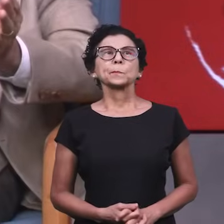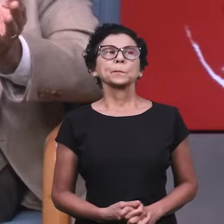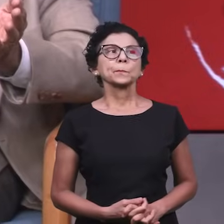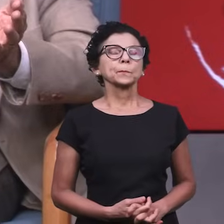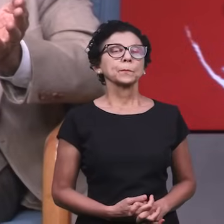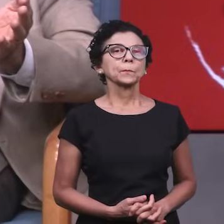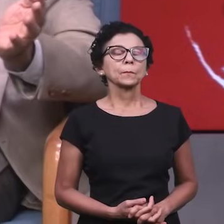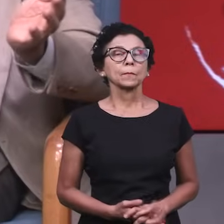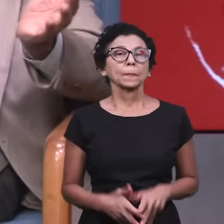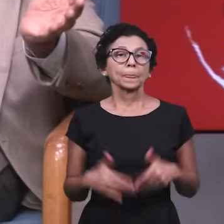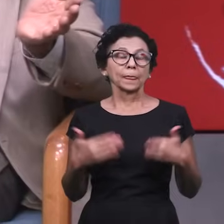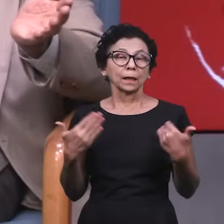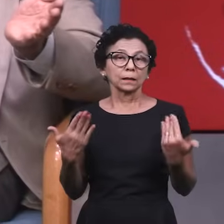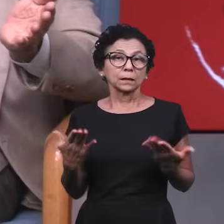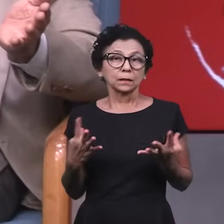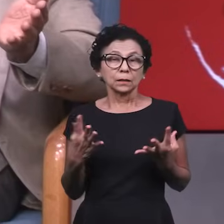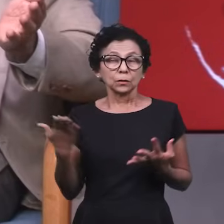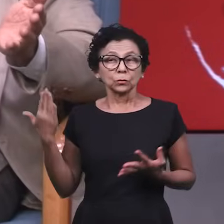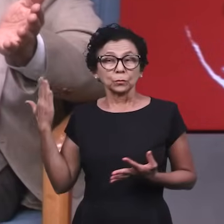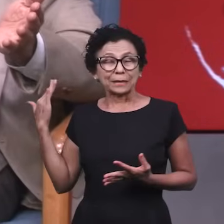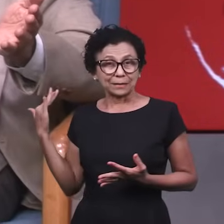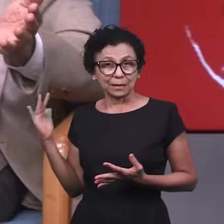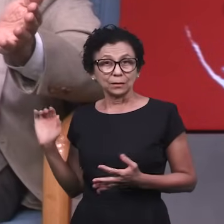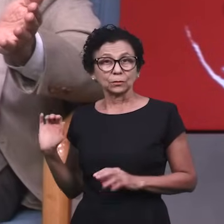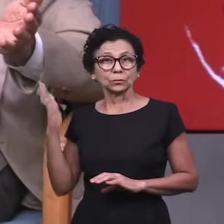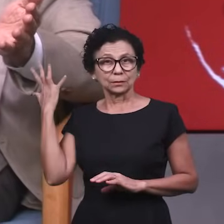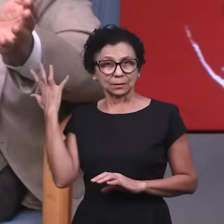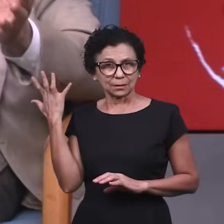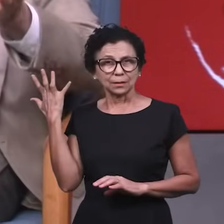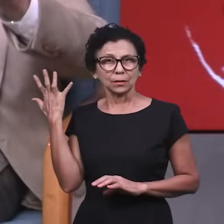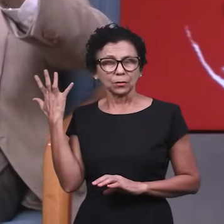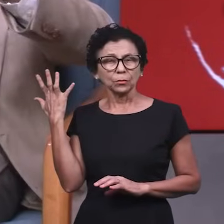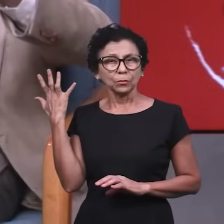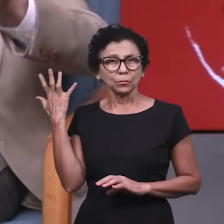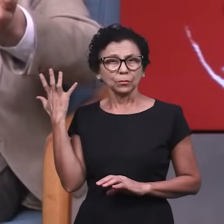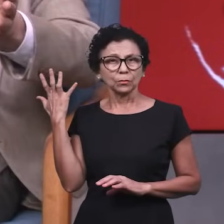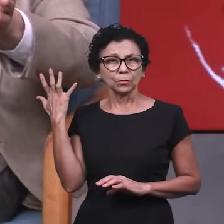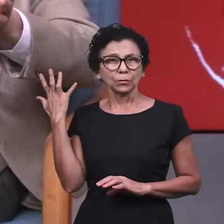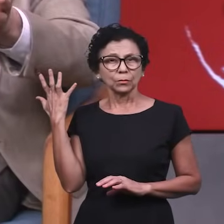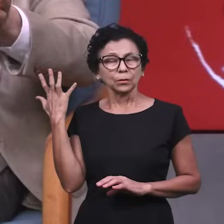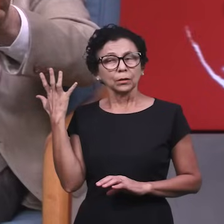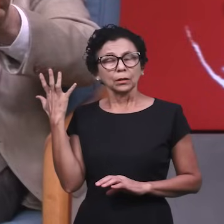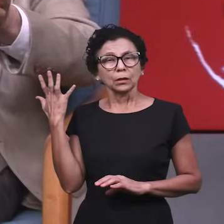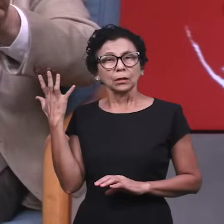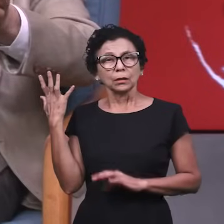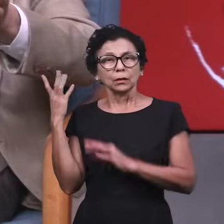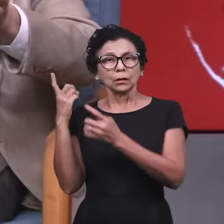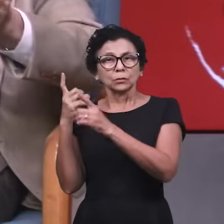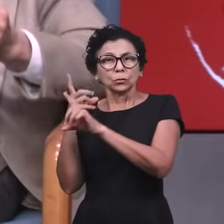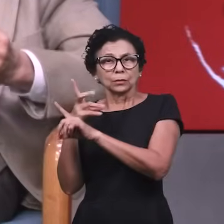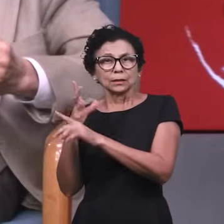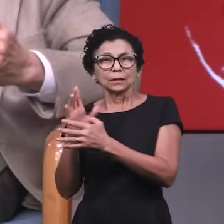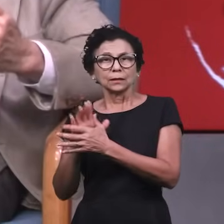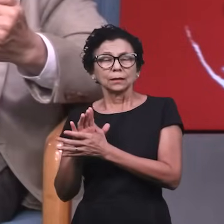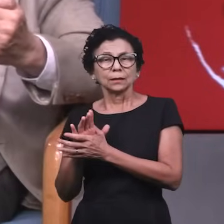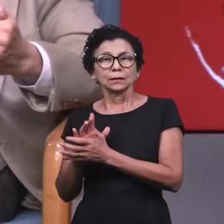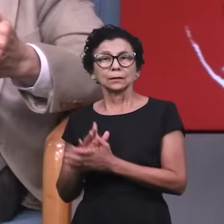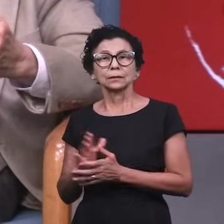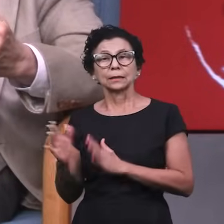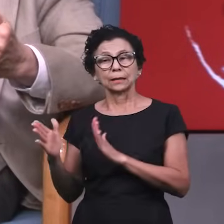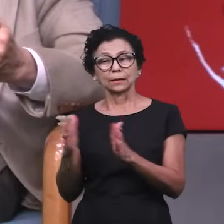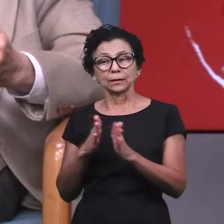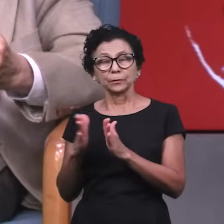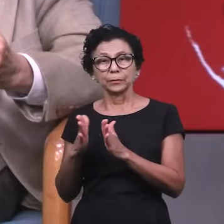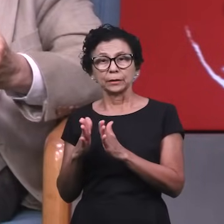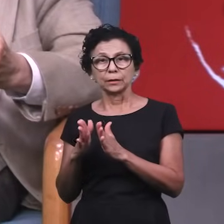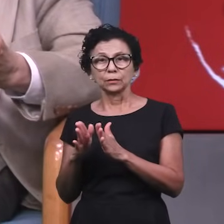Então, tudo o que aconteceu na igreja naquele tempo, a doutrina se encerra ali, mas a